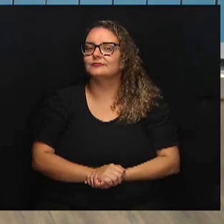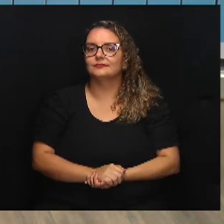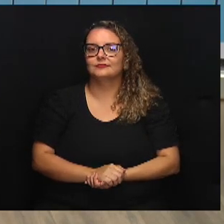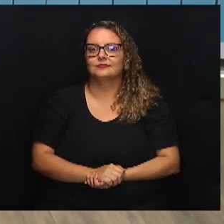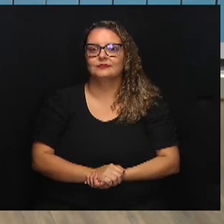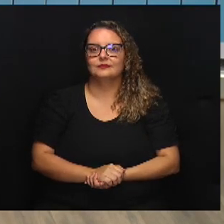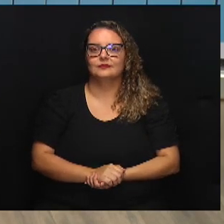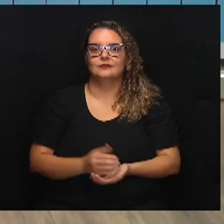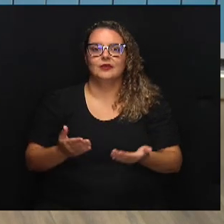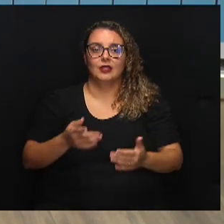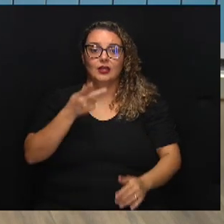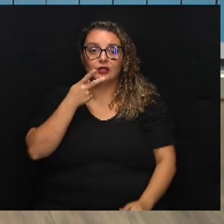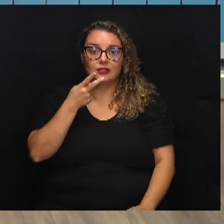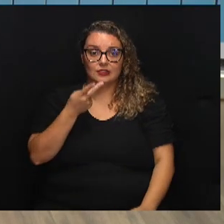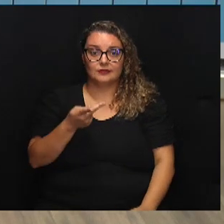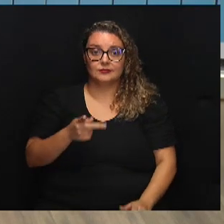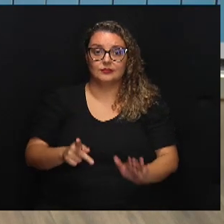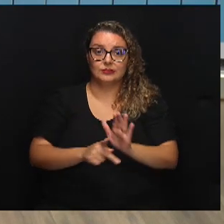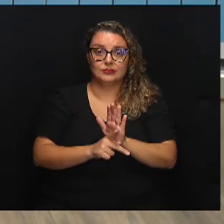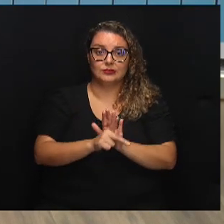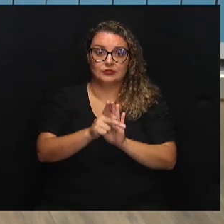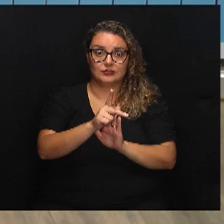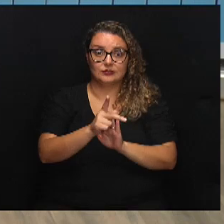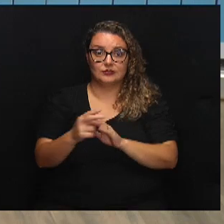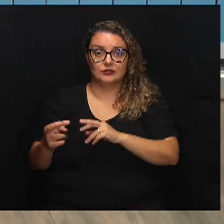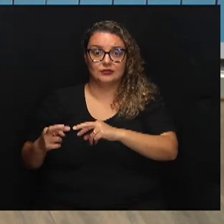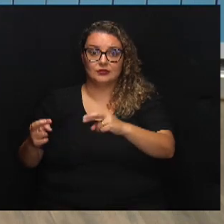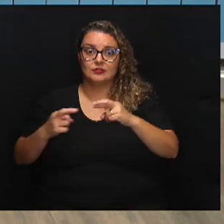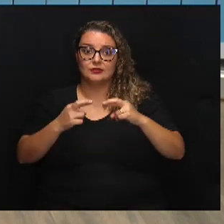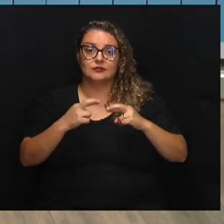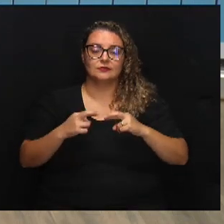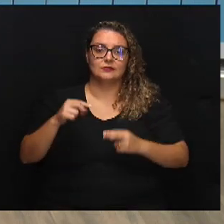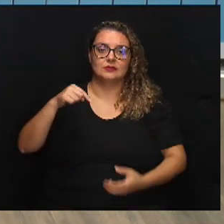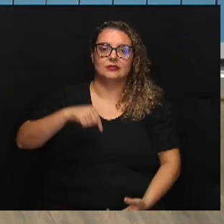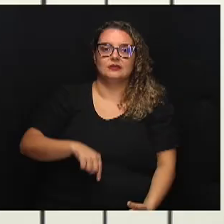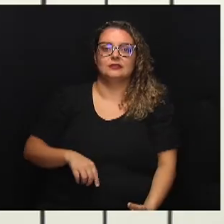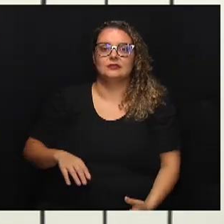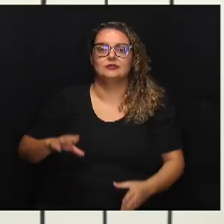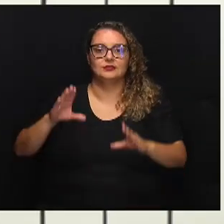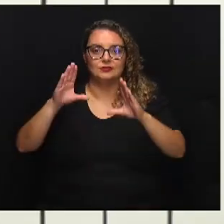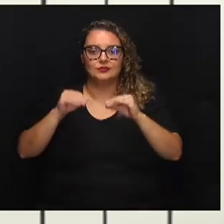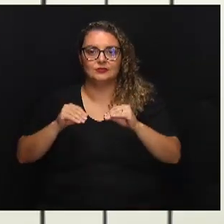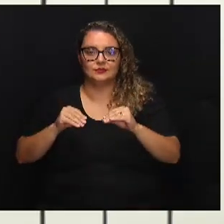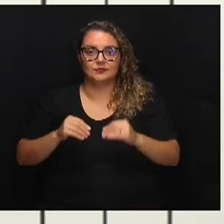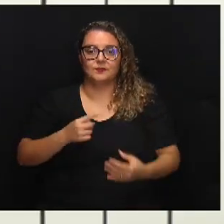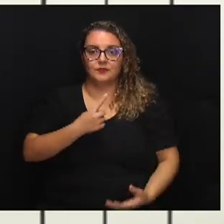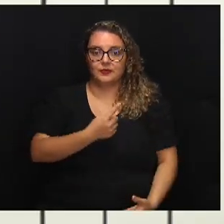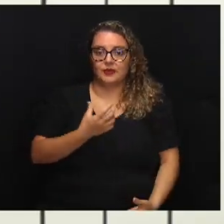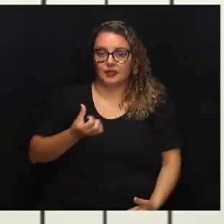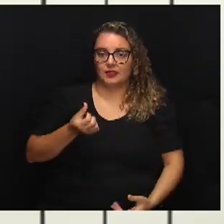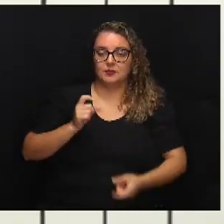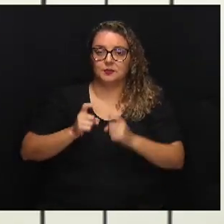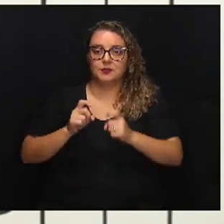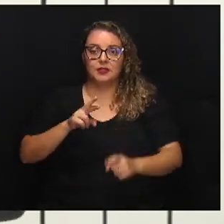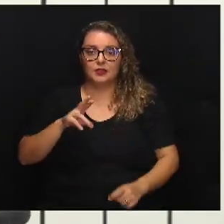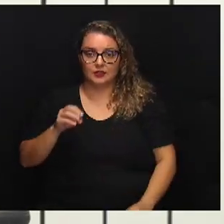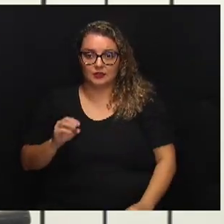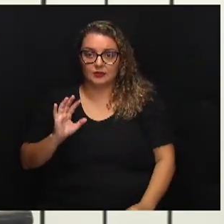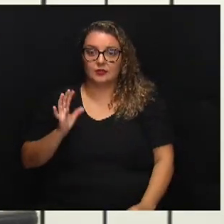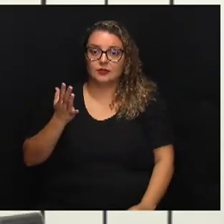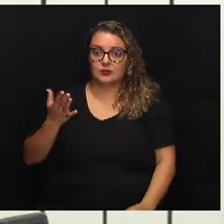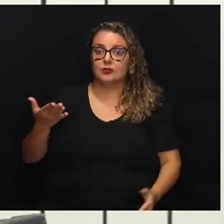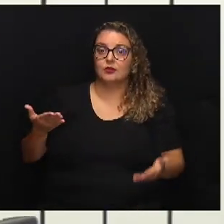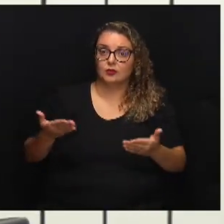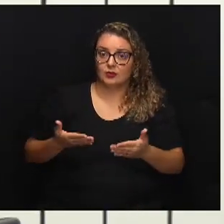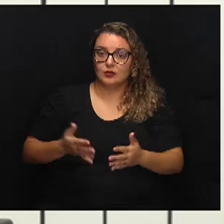Agora a gente vai falar sobre projetos que serão analisados nesta noite, porque na 16ª reunião ordinária que acontece